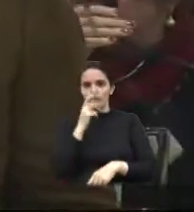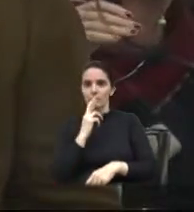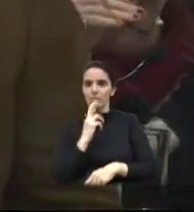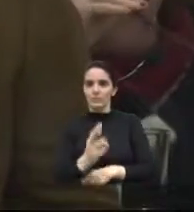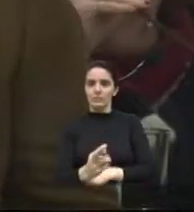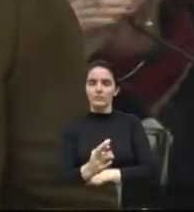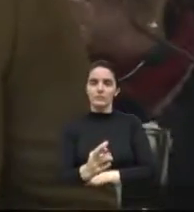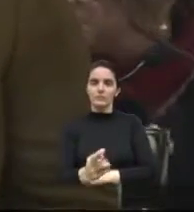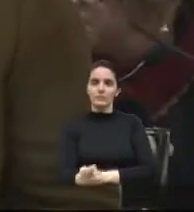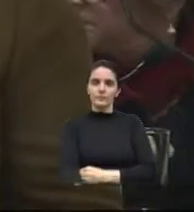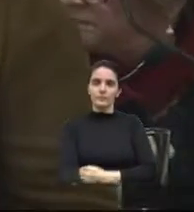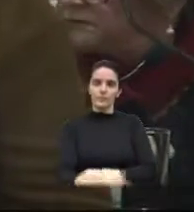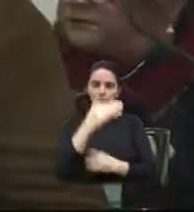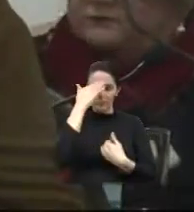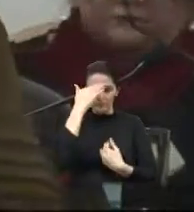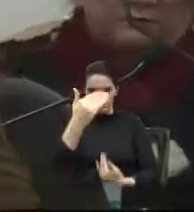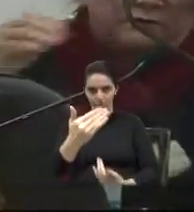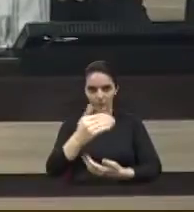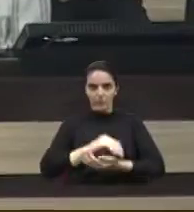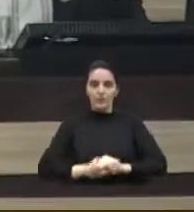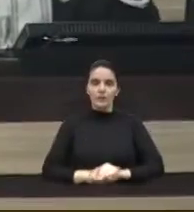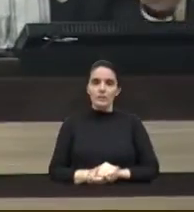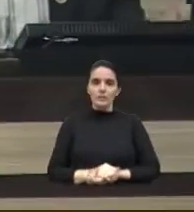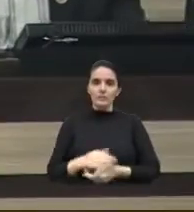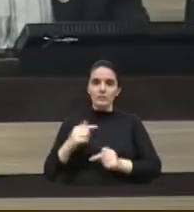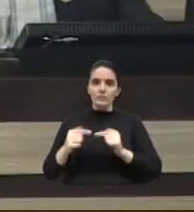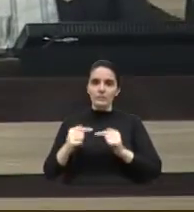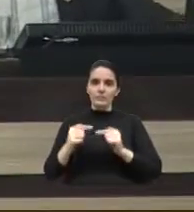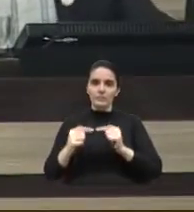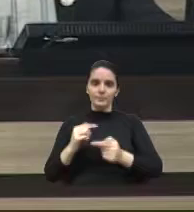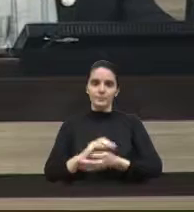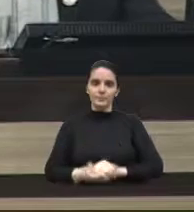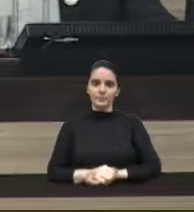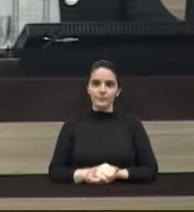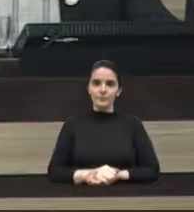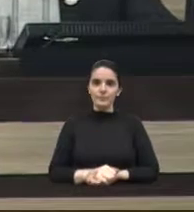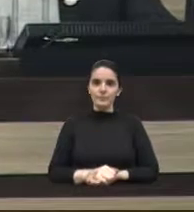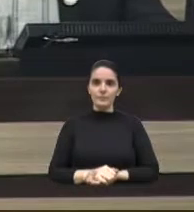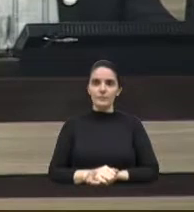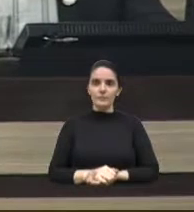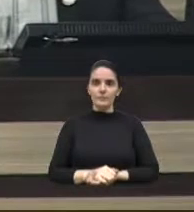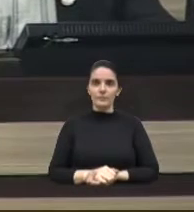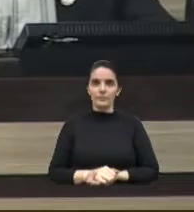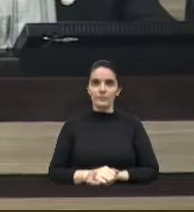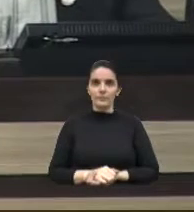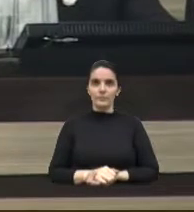senhor presidente. Muito obrigada. Continua a discussão. Eu quero.